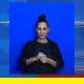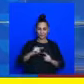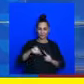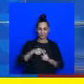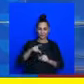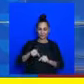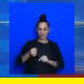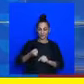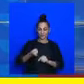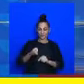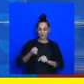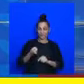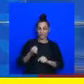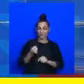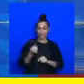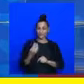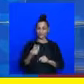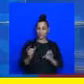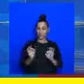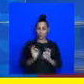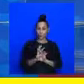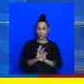Mais 4 números.